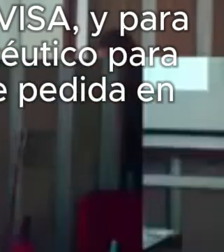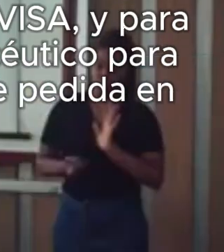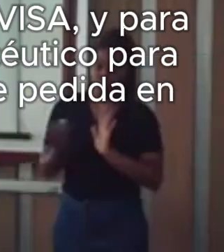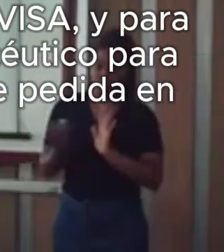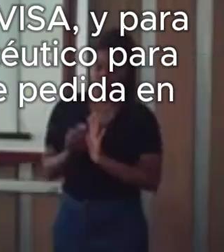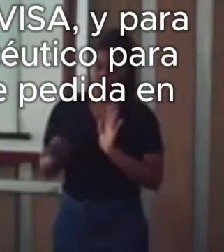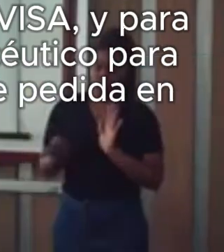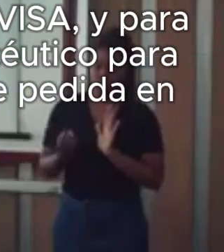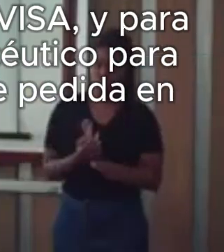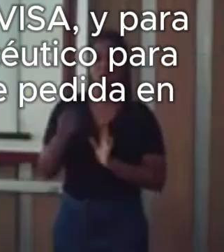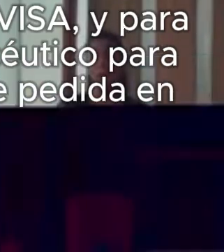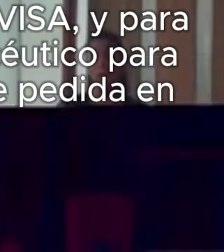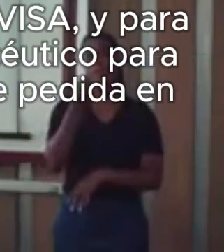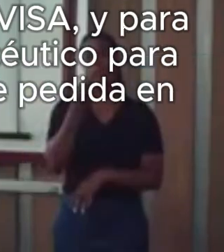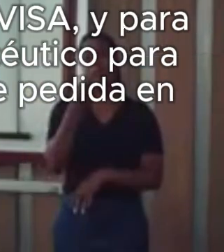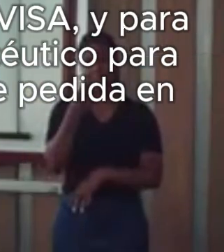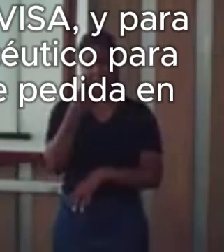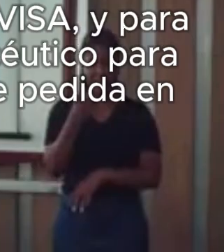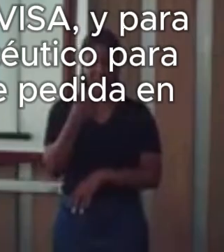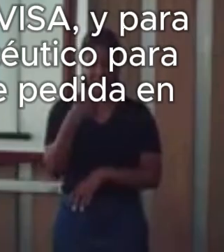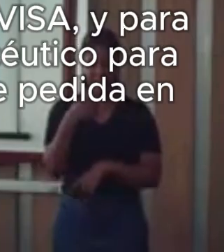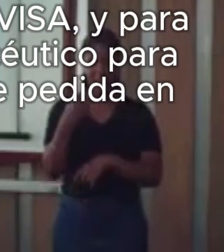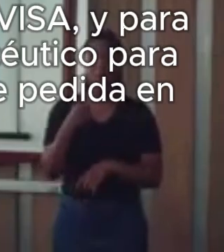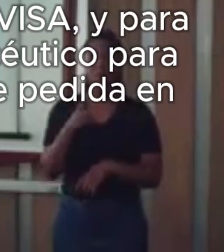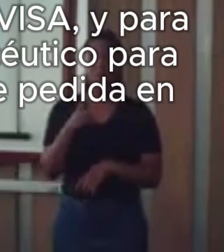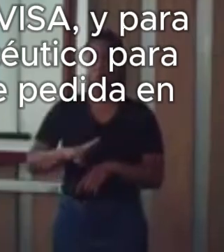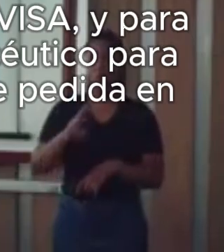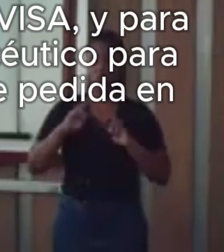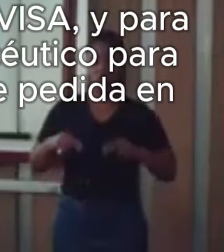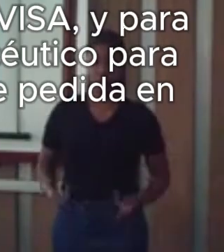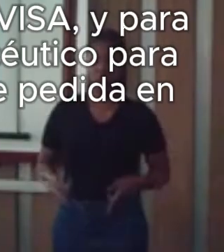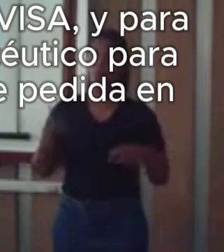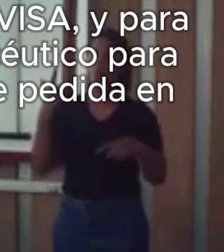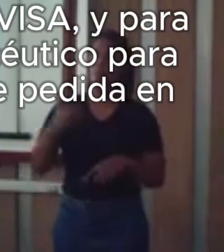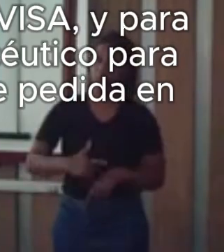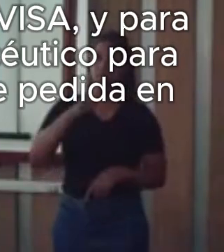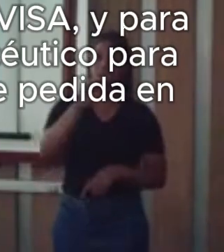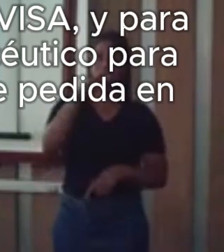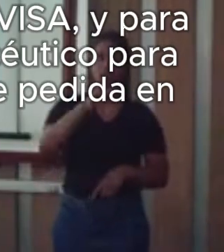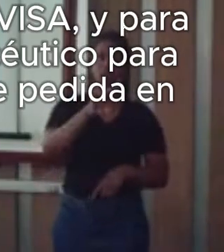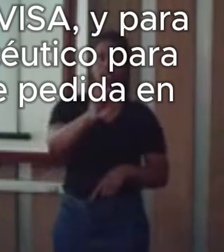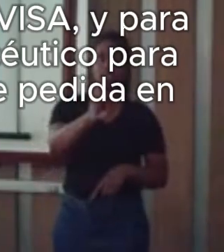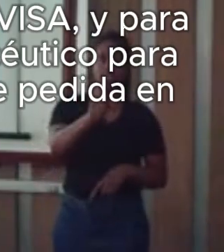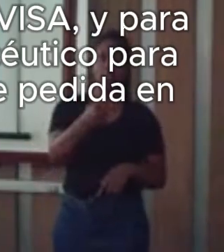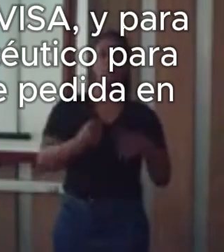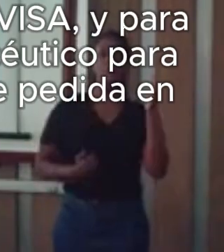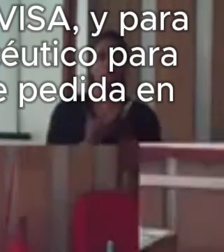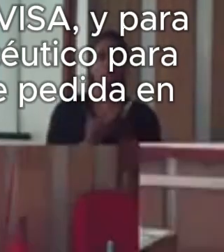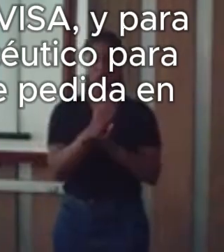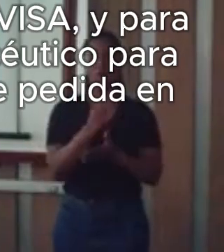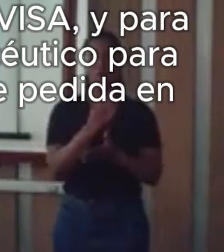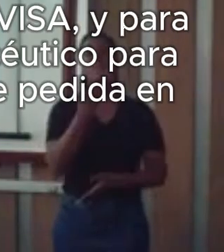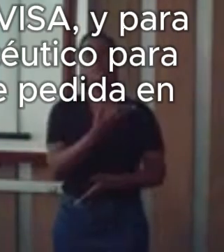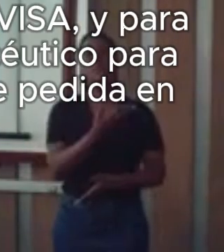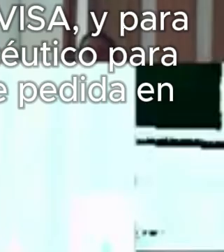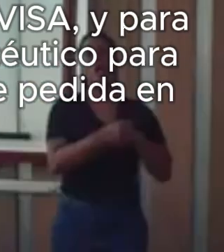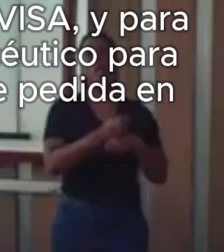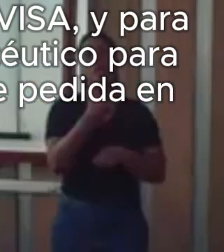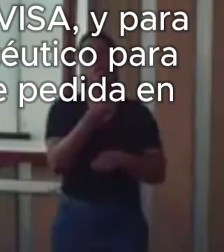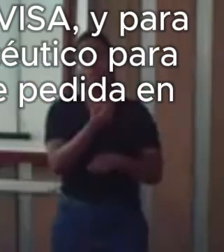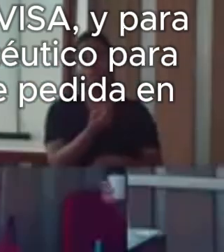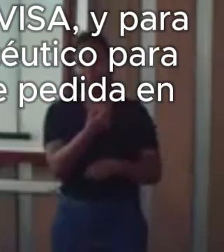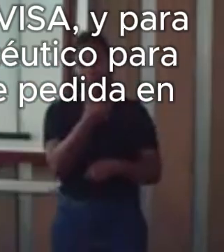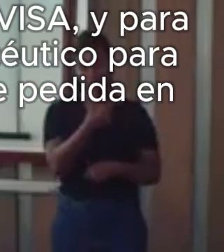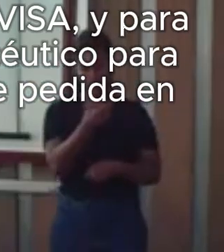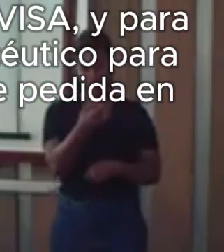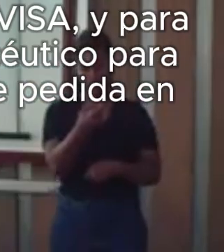grau farmacêutico para uso humano e ter a aprovação da Anvisa. A aprovação da Anvisa foi pedida em 23, na verdade,